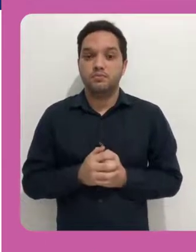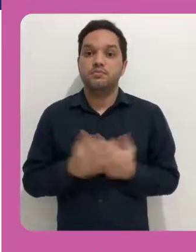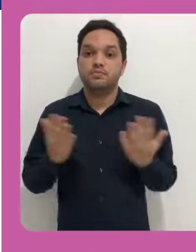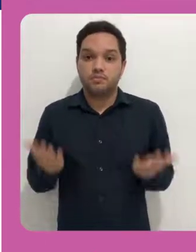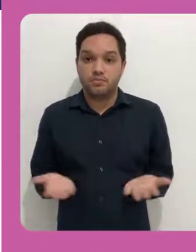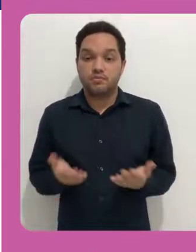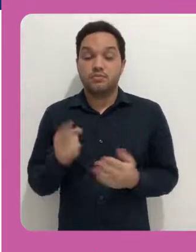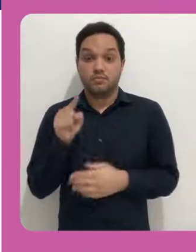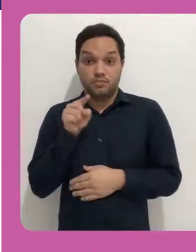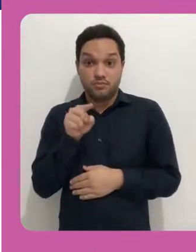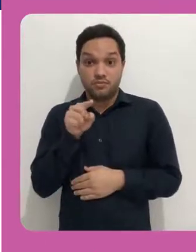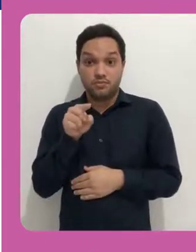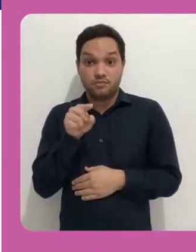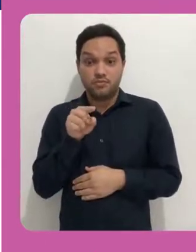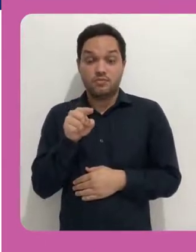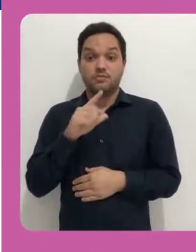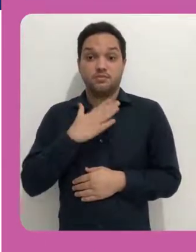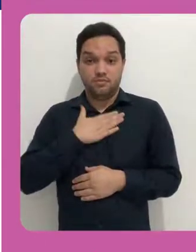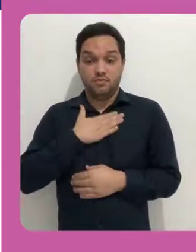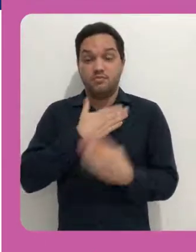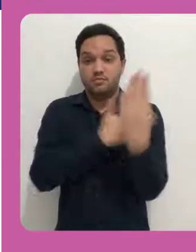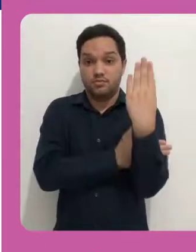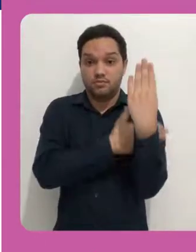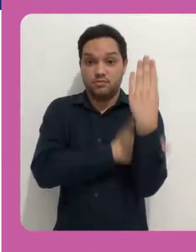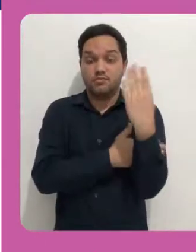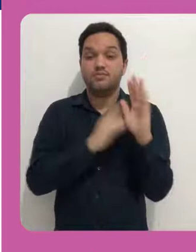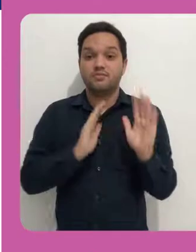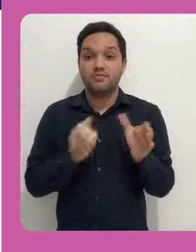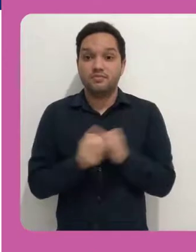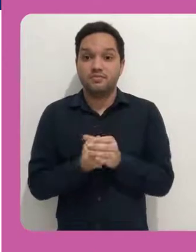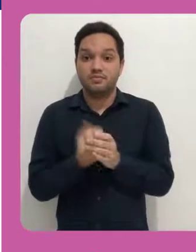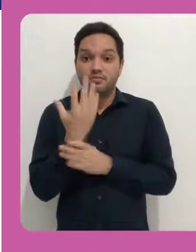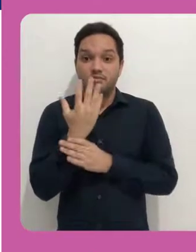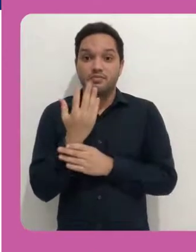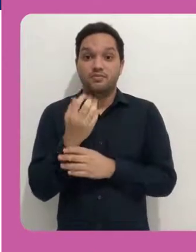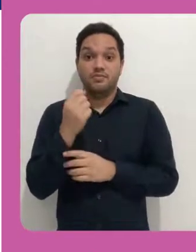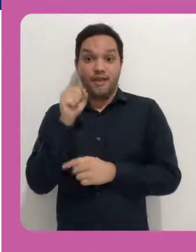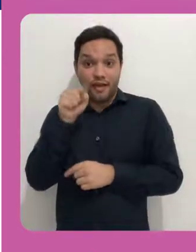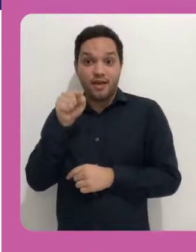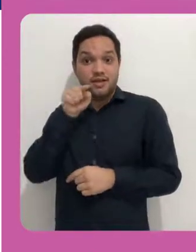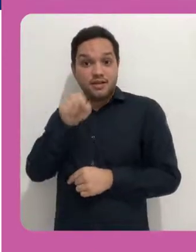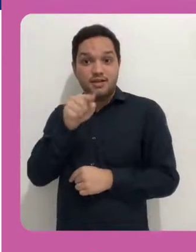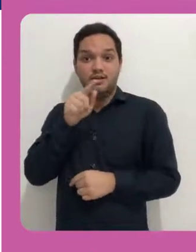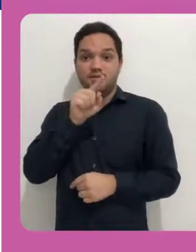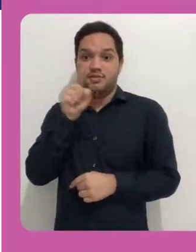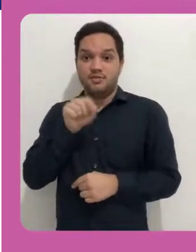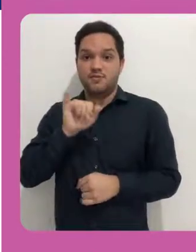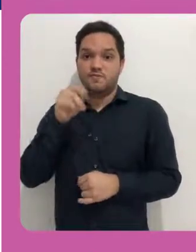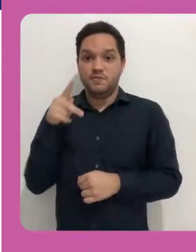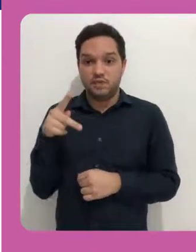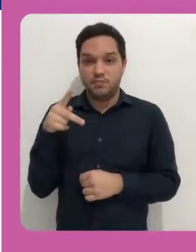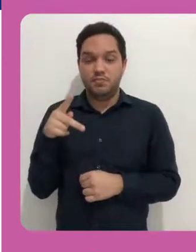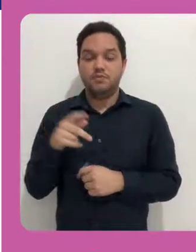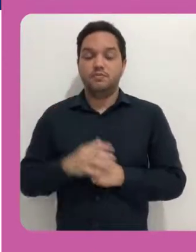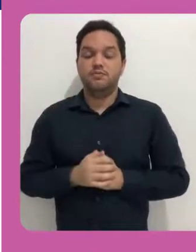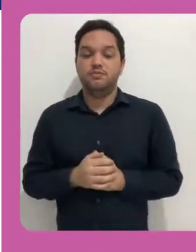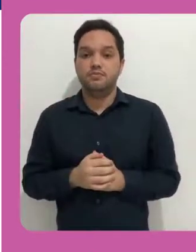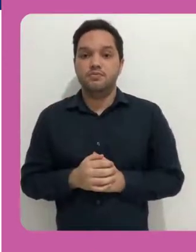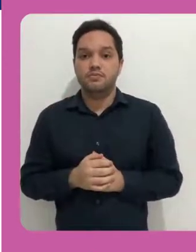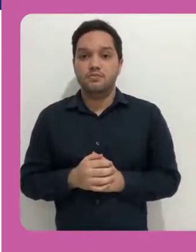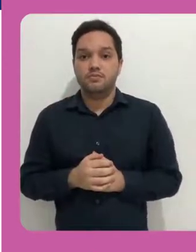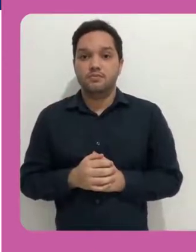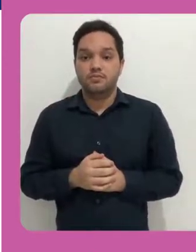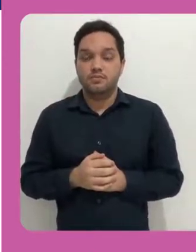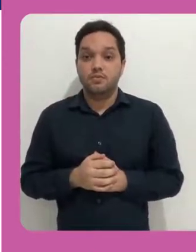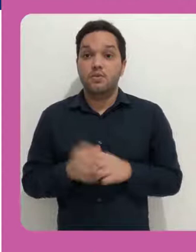dessa pasta. Está ele aqui, ó. Basta eu clicar sobre ele e arrastar, como vocês já devem ter visto